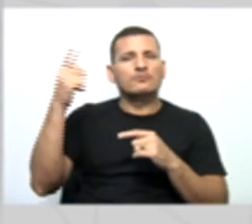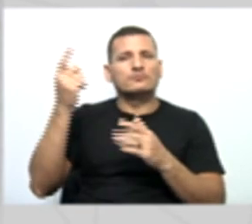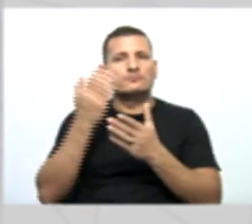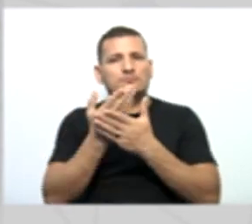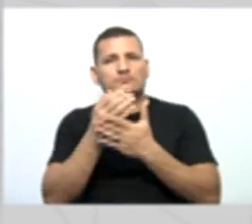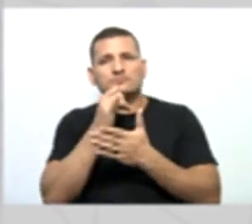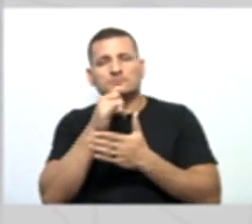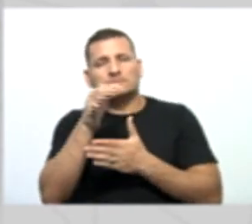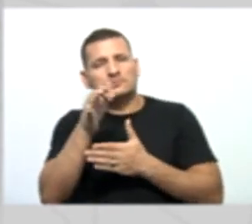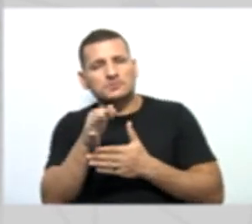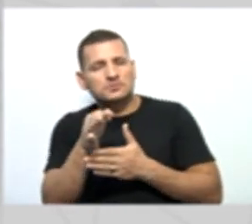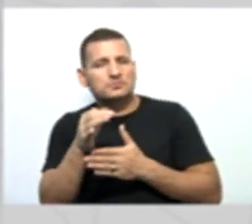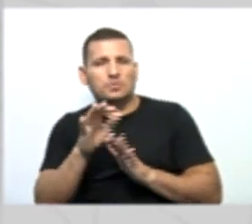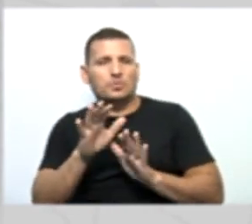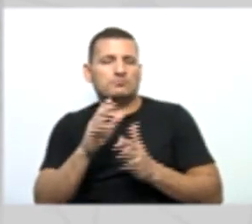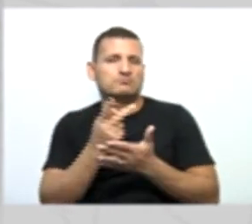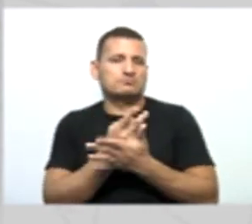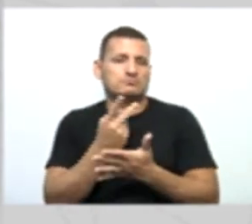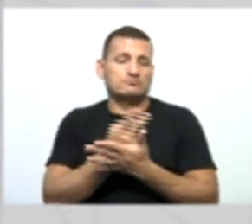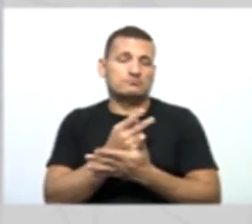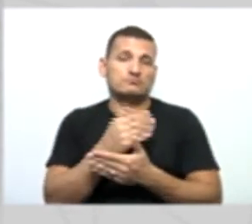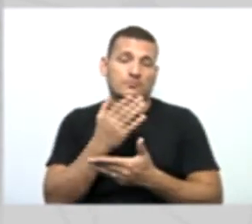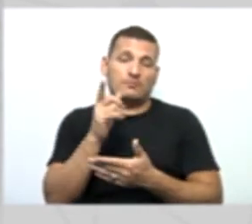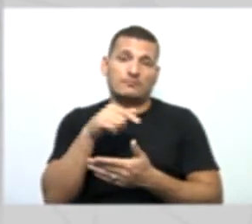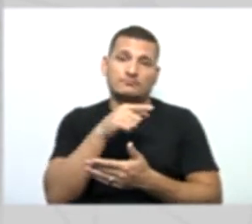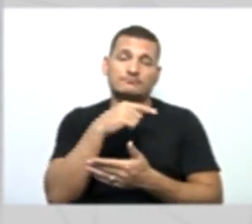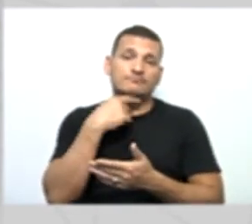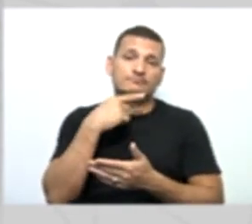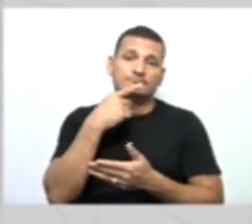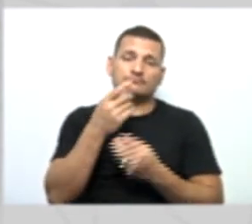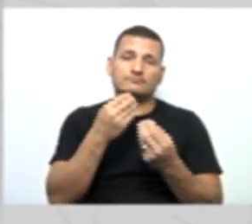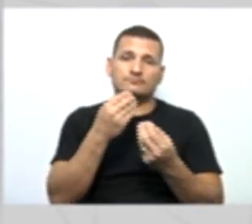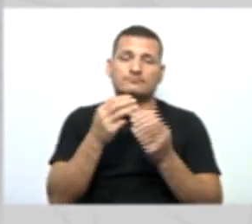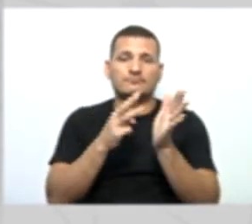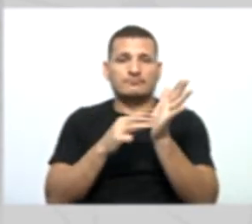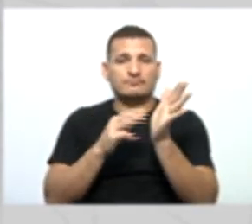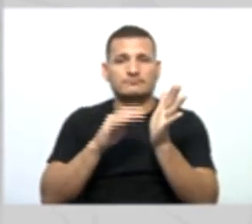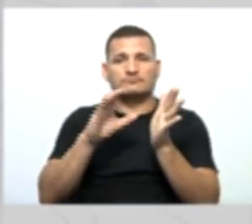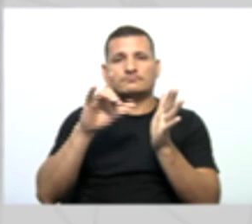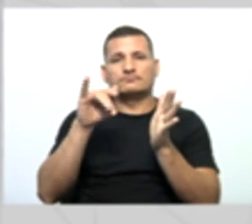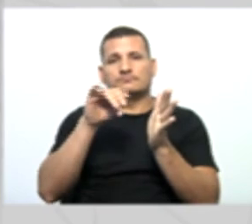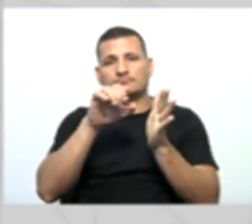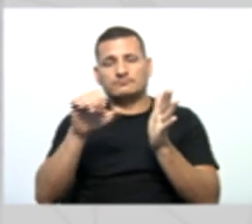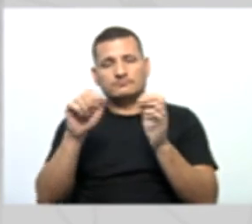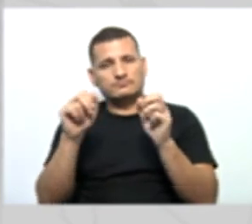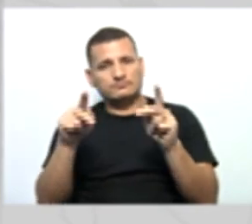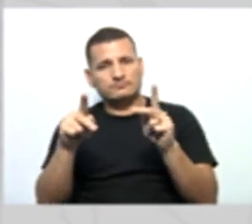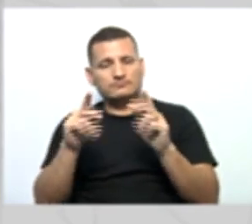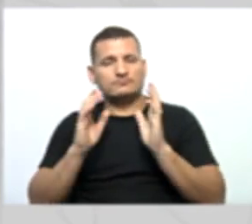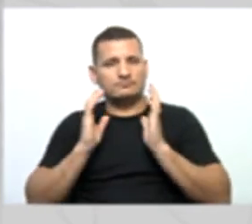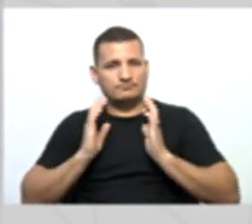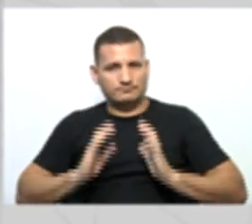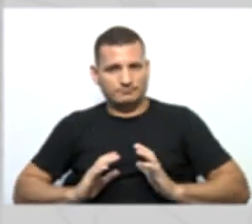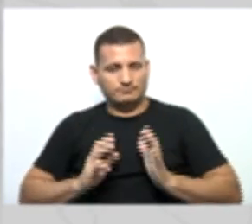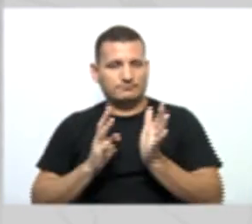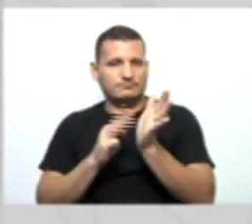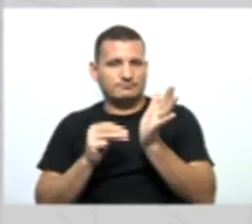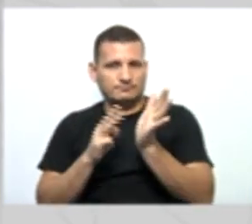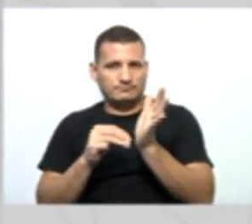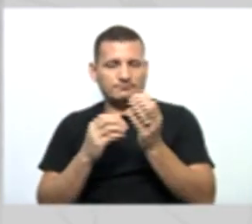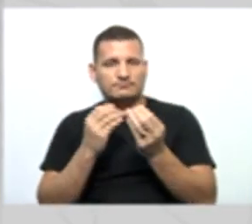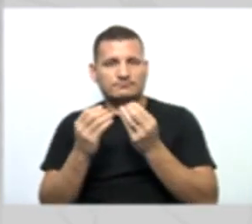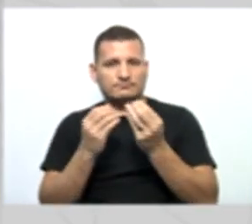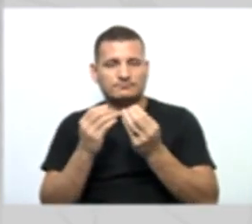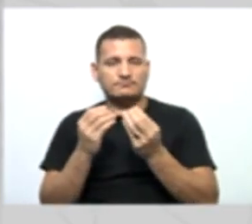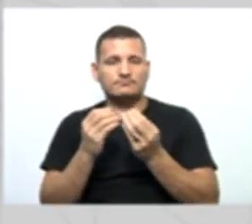certo, se está errado. Então, era essa dúvida que eu queria sanar sobre métodos de classe, ok? Sobre o comportamento, sobre as ações